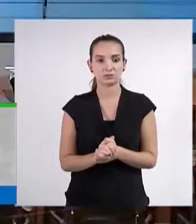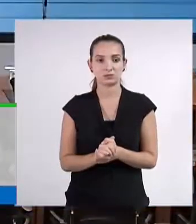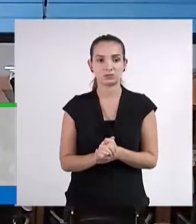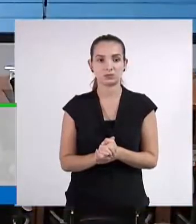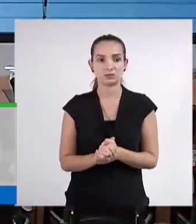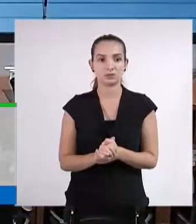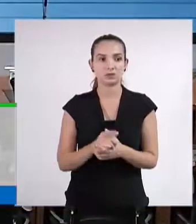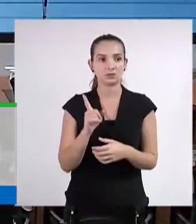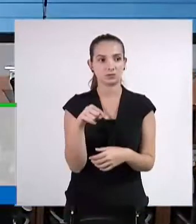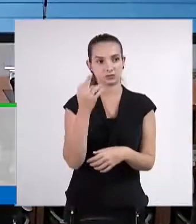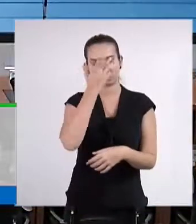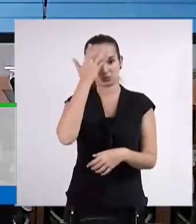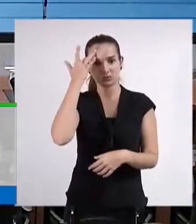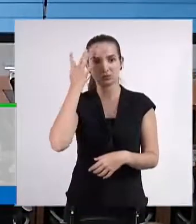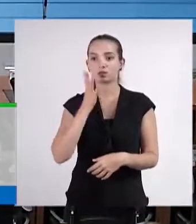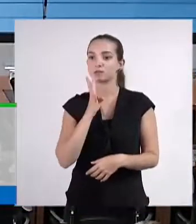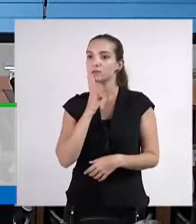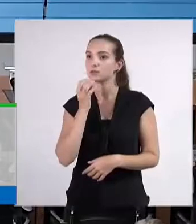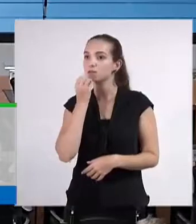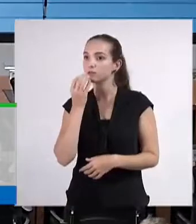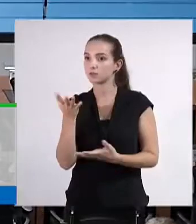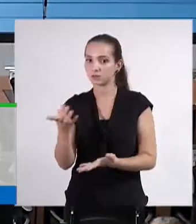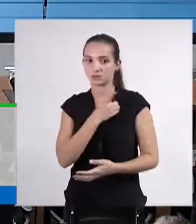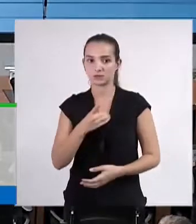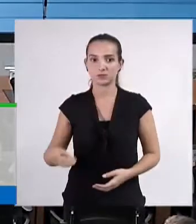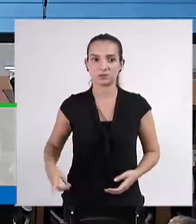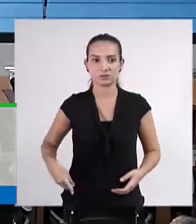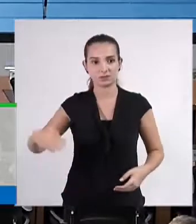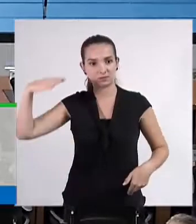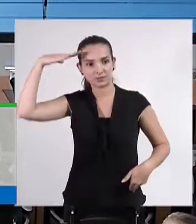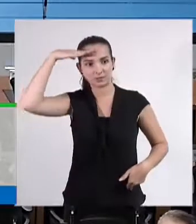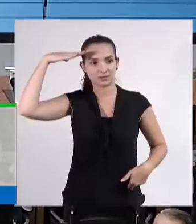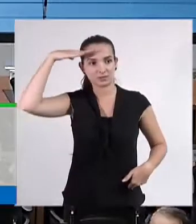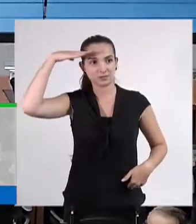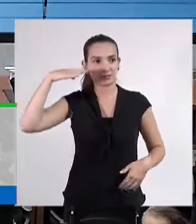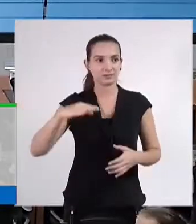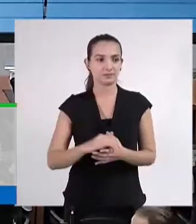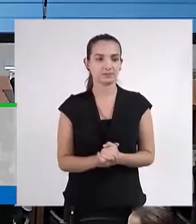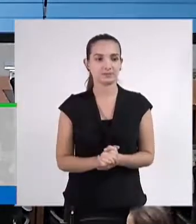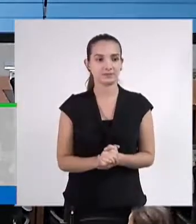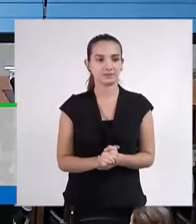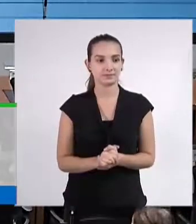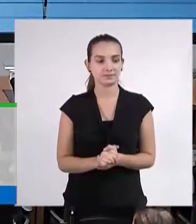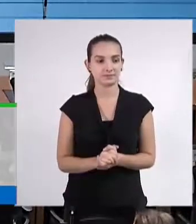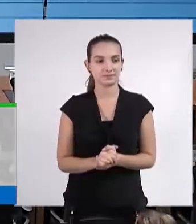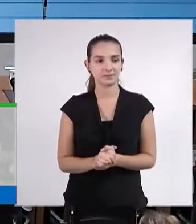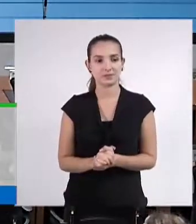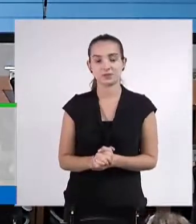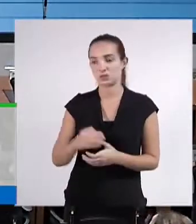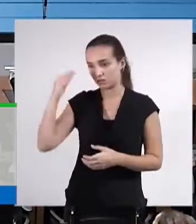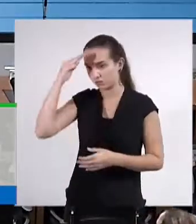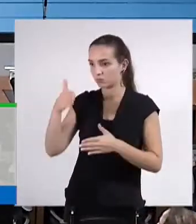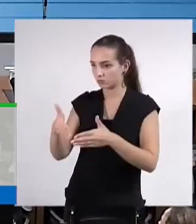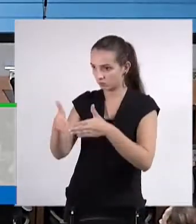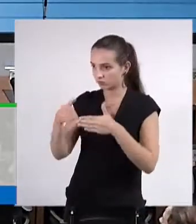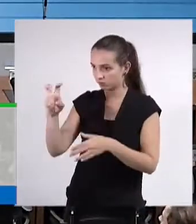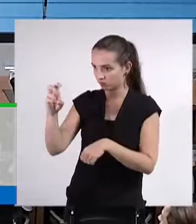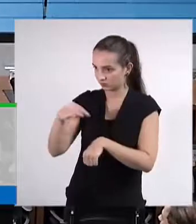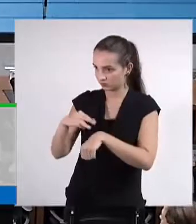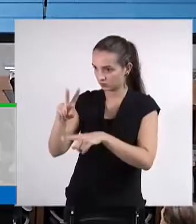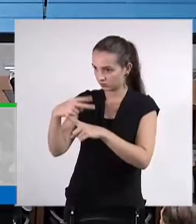É uma pessoa que só não conhece muito bem. O próximo inscrito é o deputado Capo Almi. Vossa Excelência me permite 5 minutos,